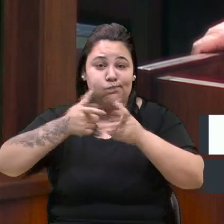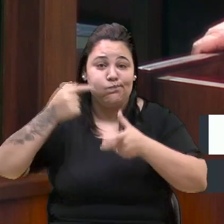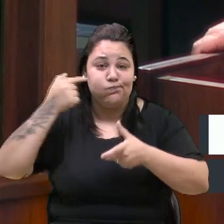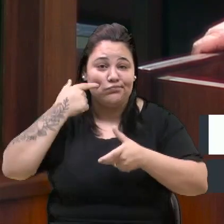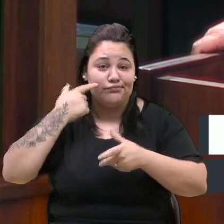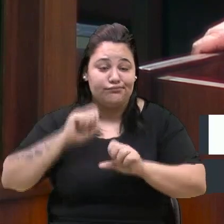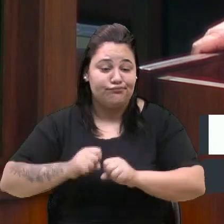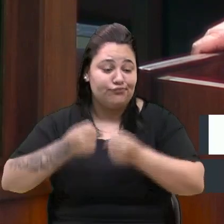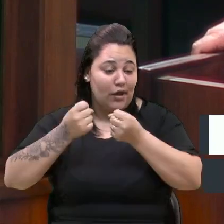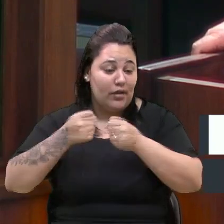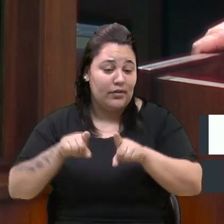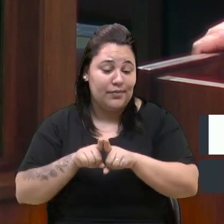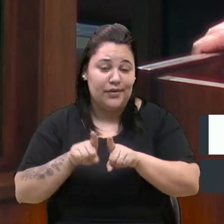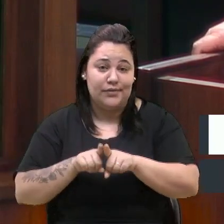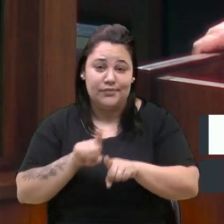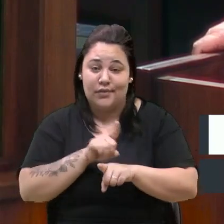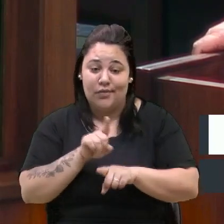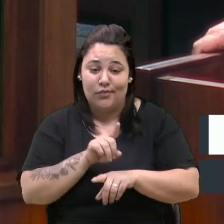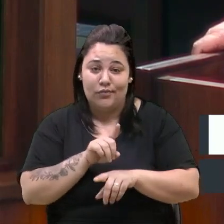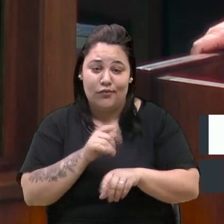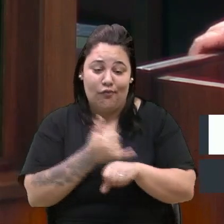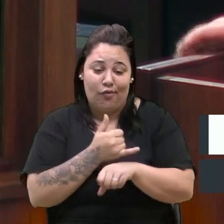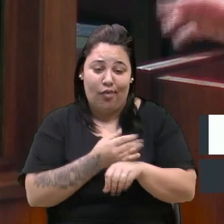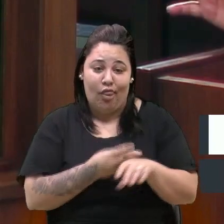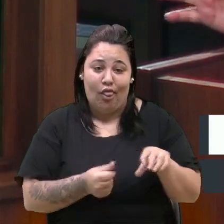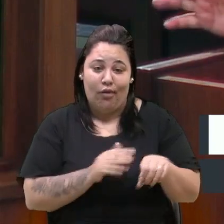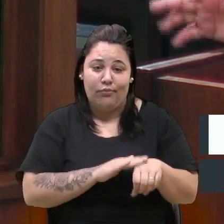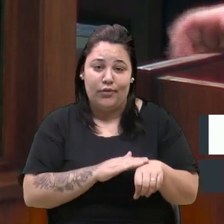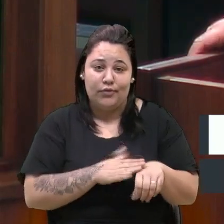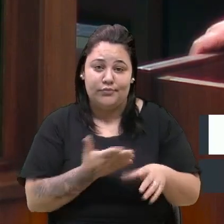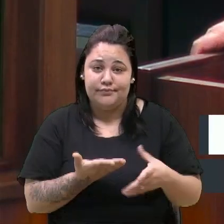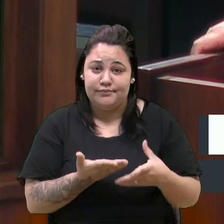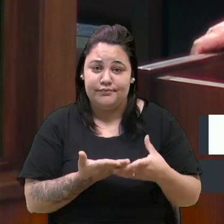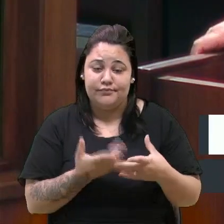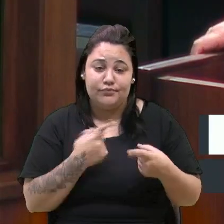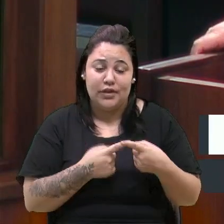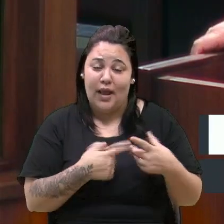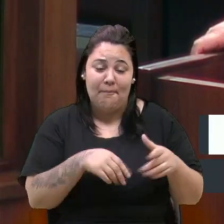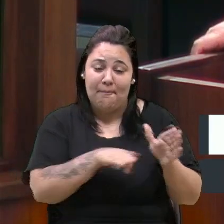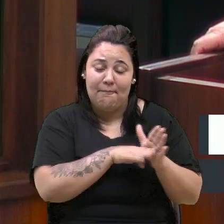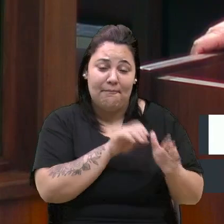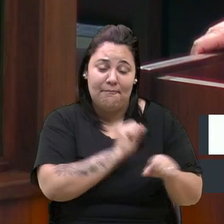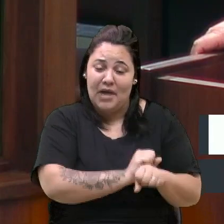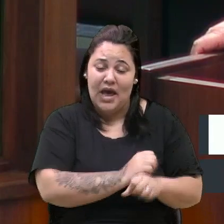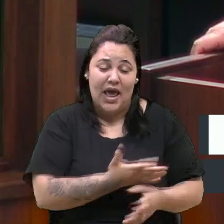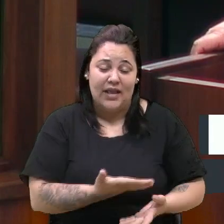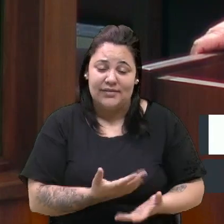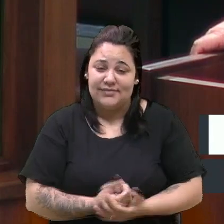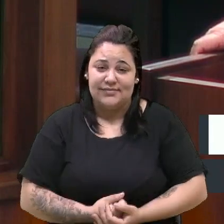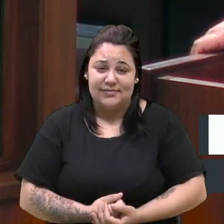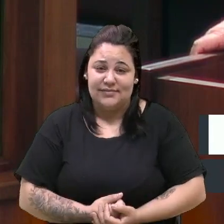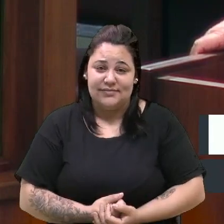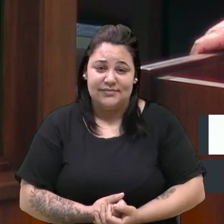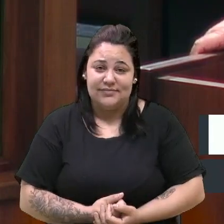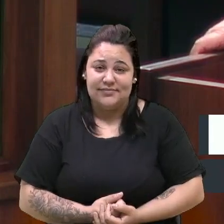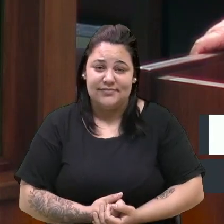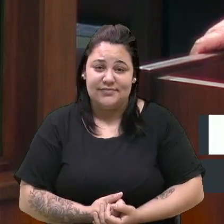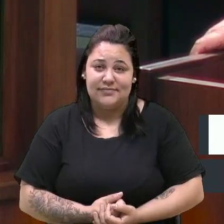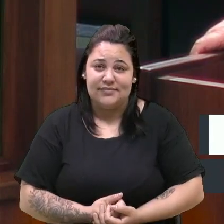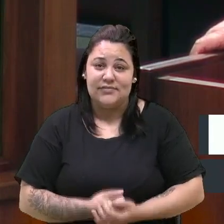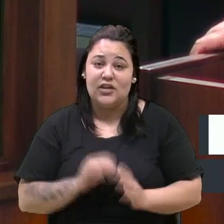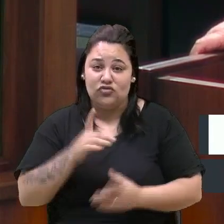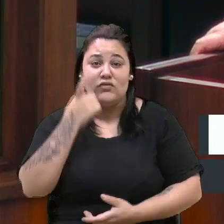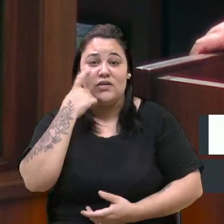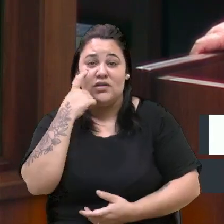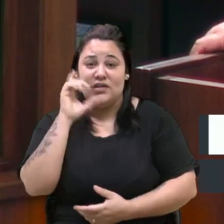das máquinas sem usar ainda, né? Porque essas aí não precisam ir para cá, pelo que eu sei. Às vezes tem que ir para cá, porque eu já vi até ambulância